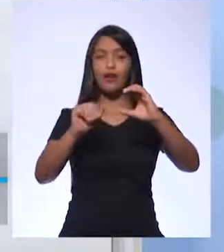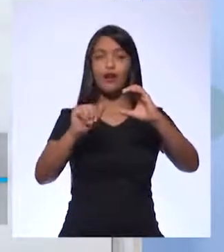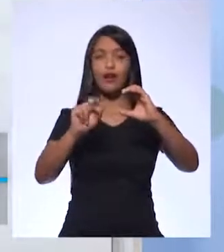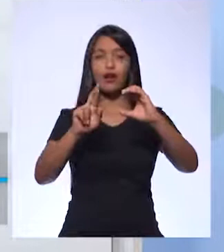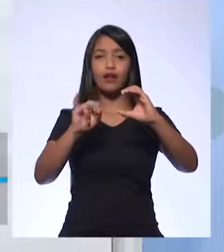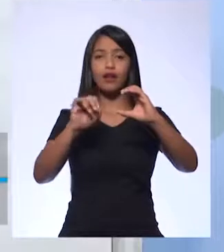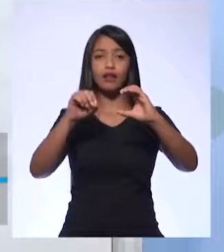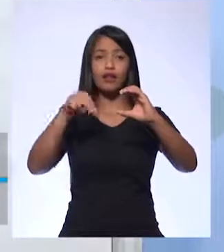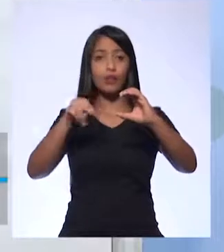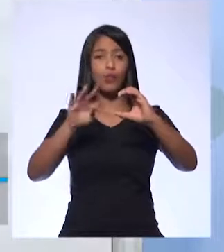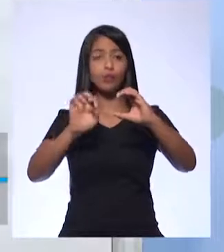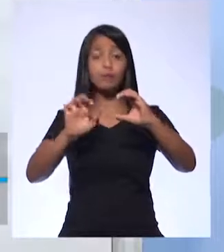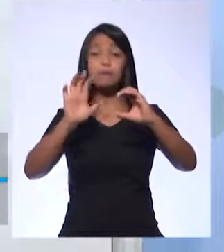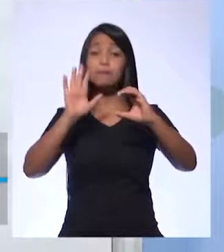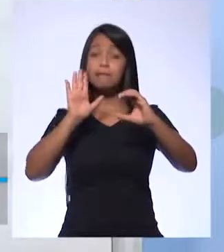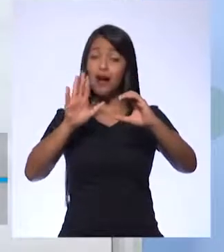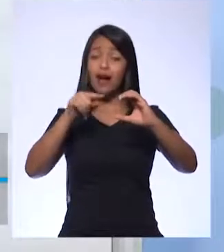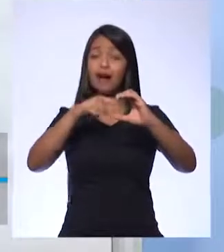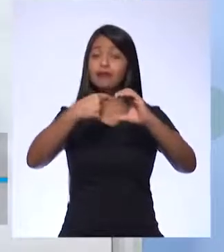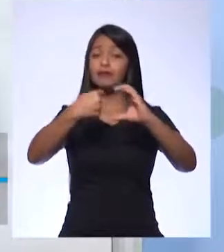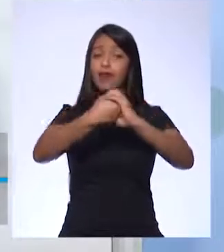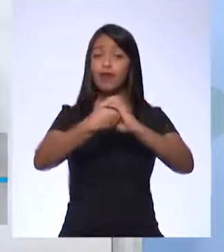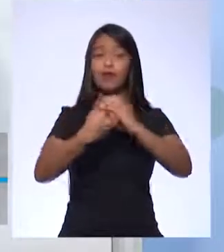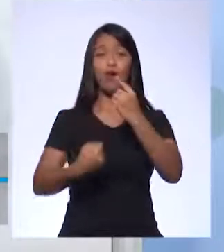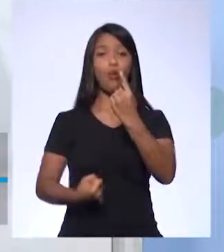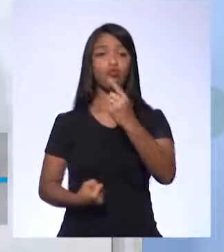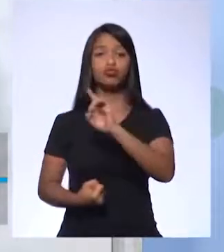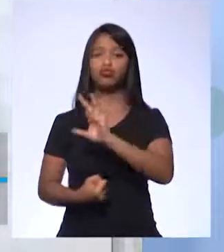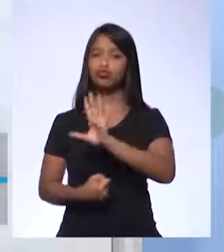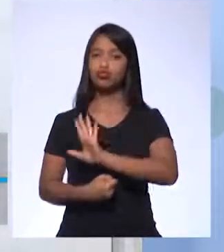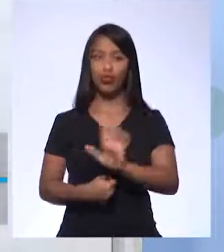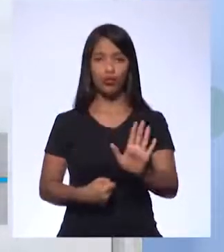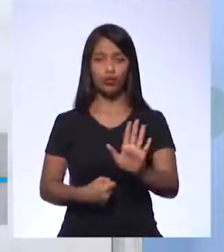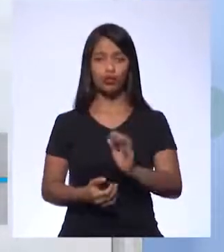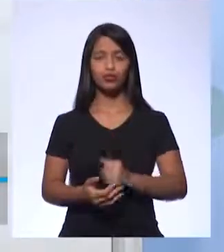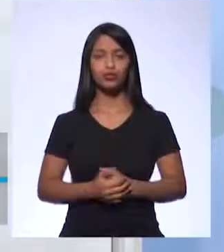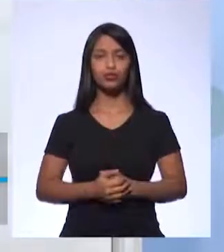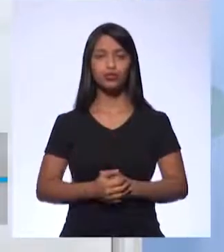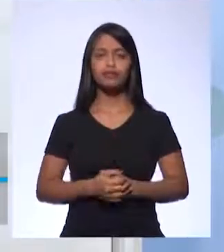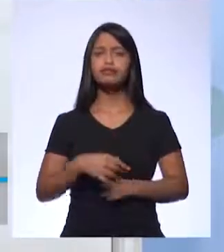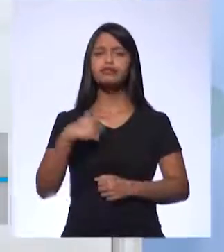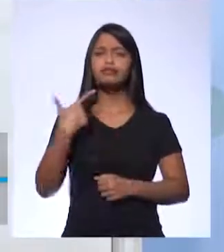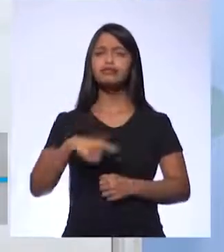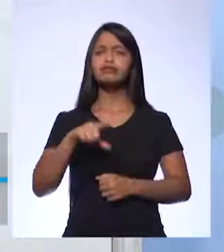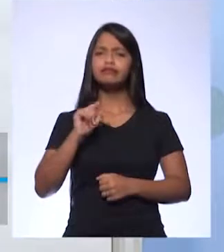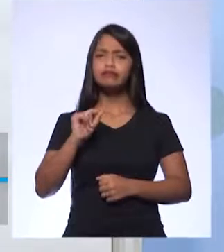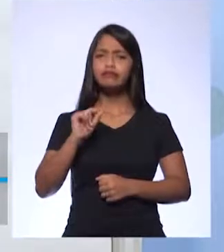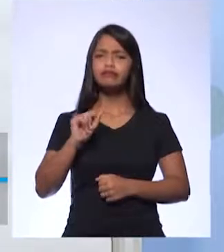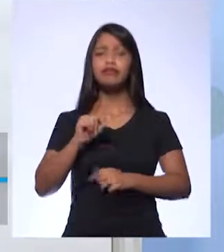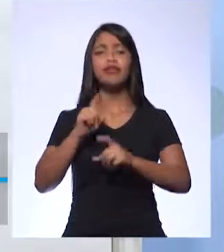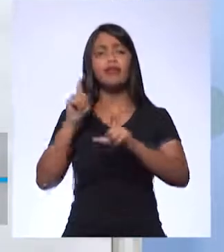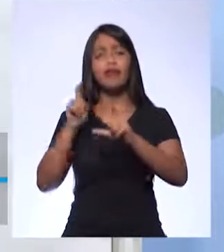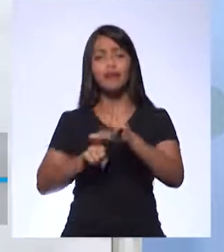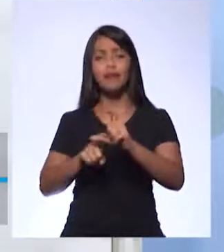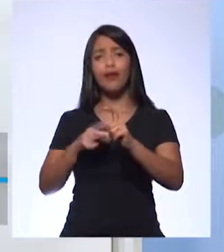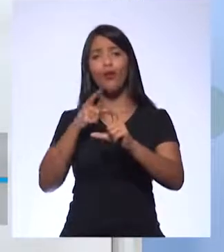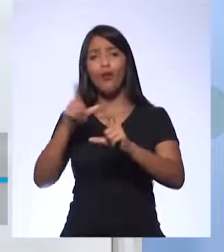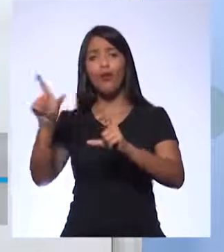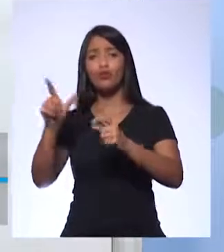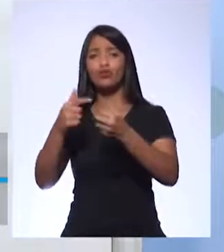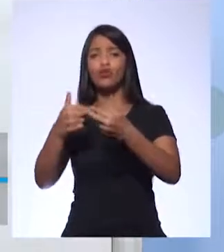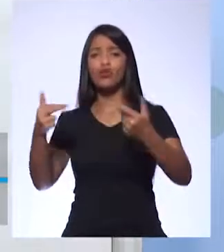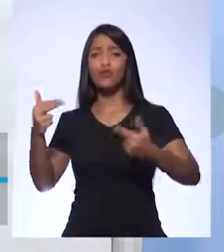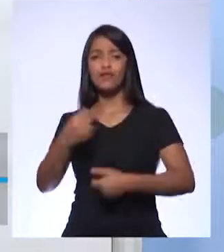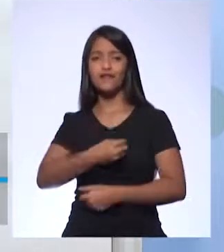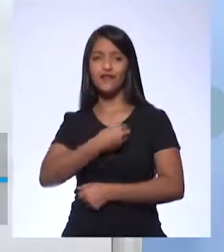é ainda unicelular. E olha só que interessante, ele vai depender de outros seres vivos, ele vai se alimentar de outros